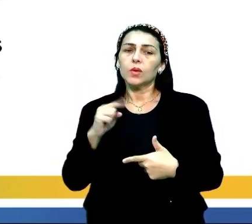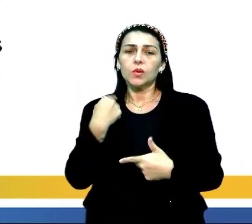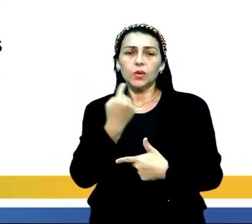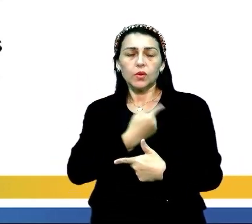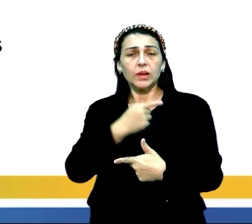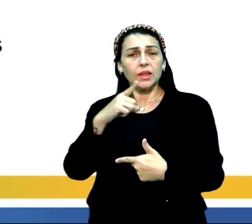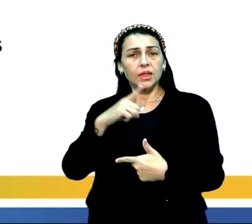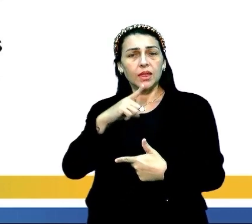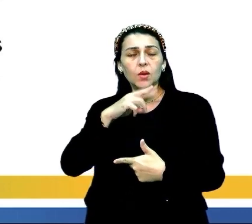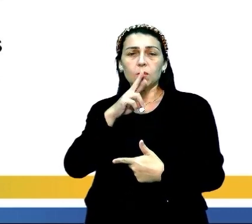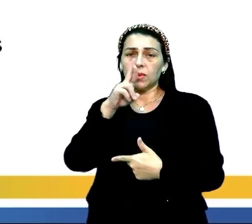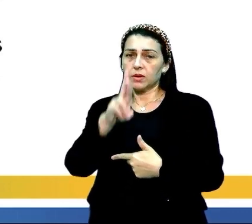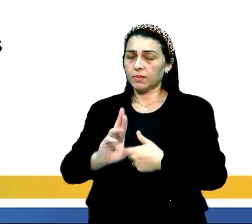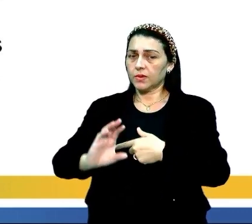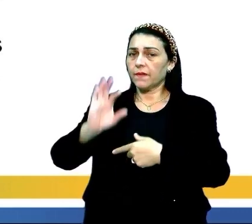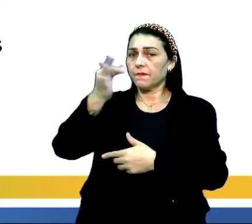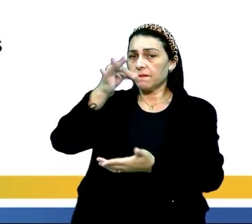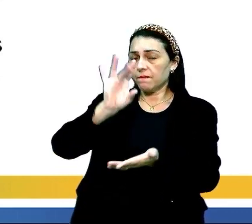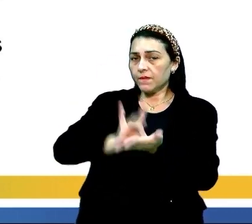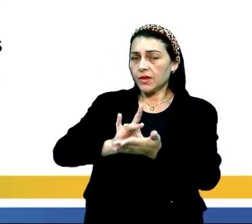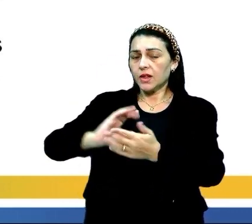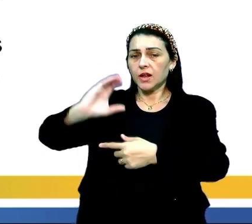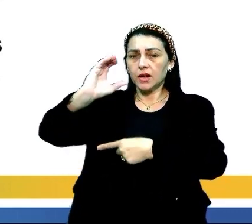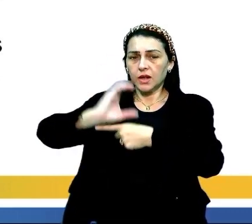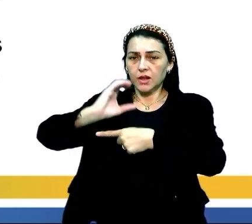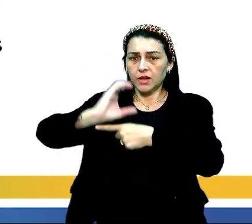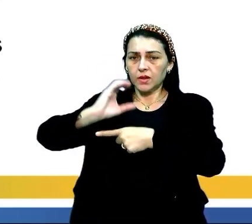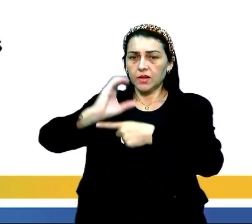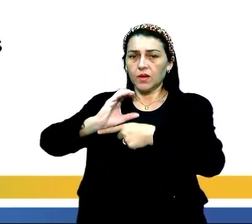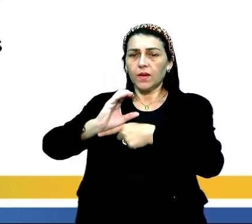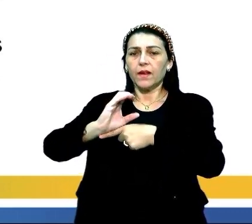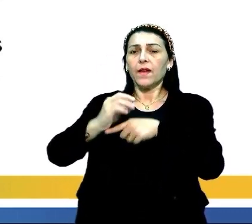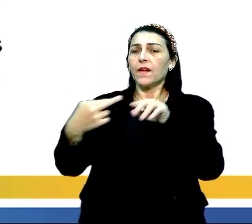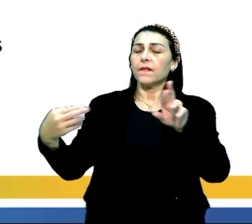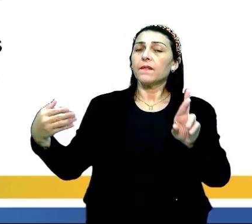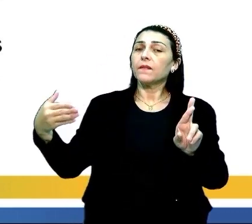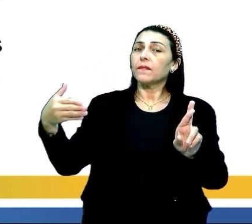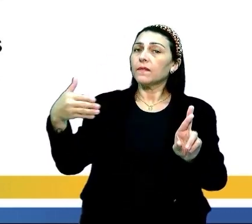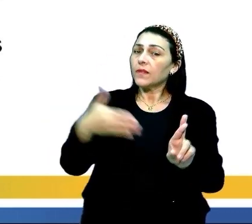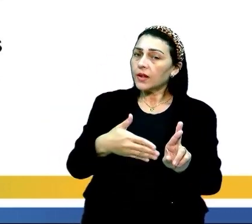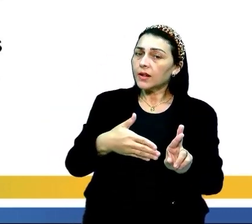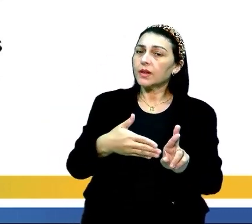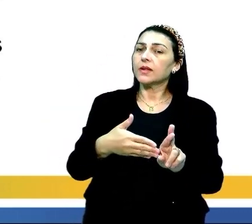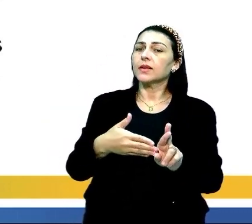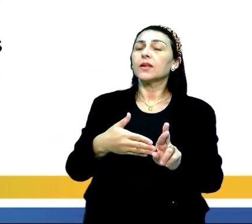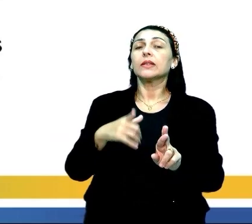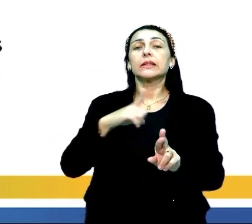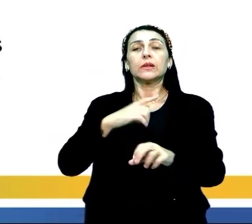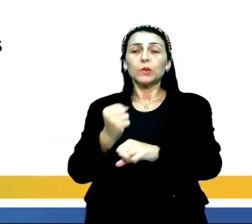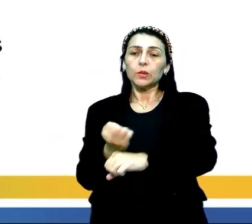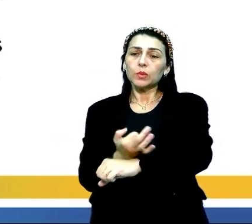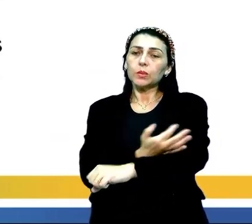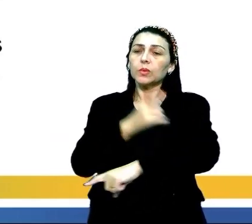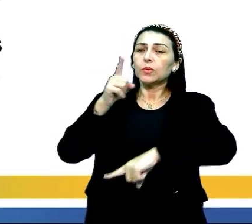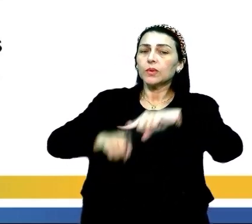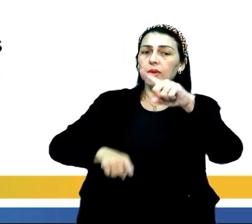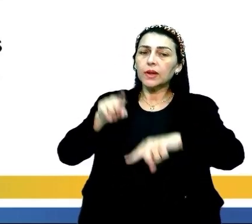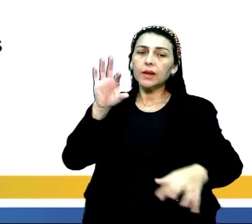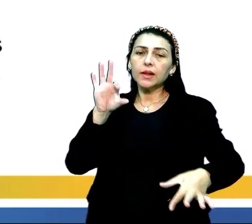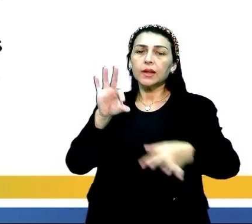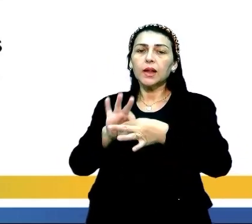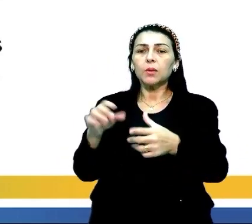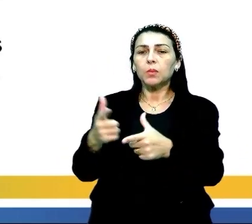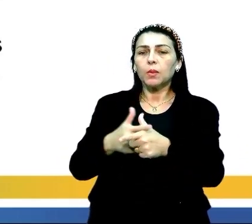vamos ter aí como resposta verdadeira a letra C, sua função referencial. Então, eu tenho a natureza, os objetos, as coisas como